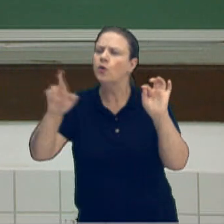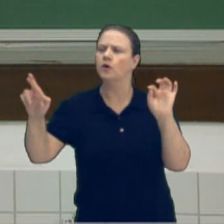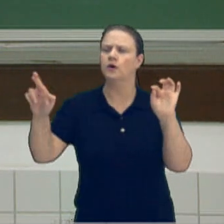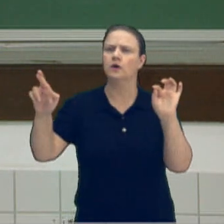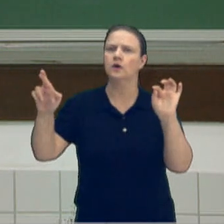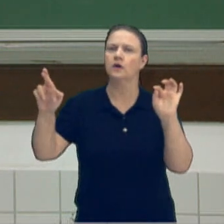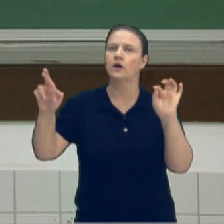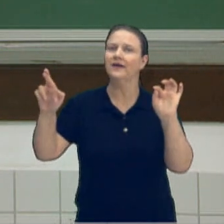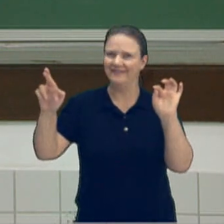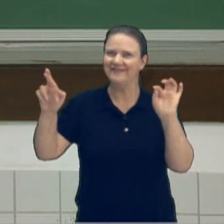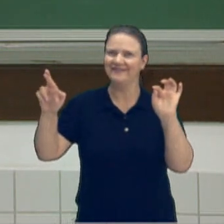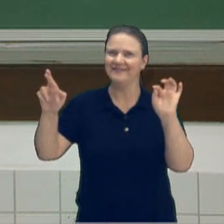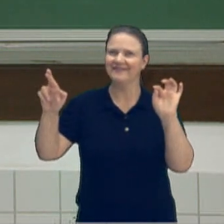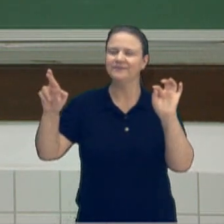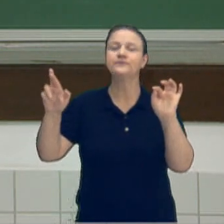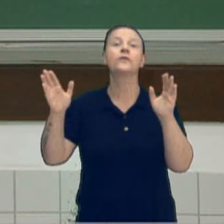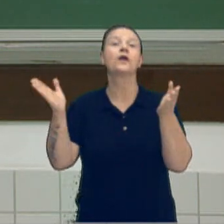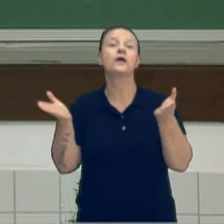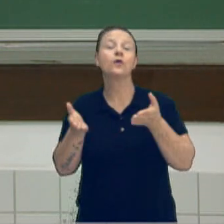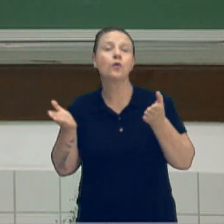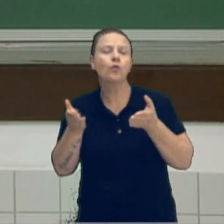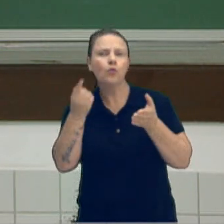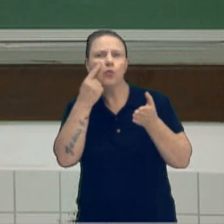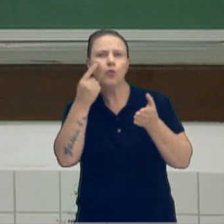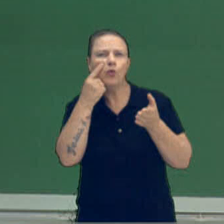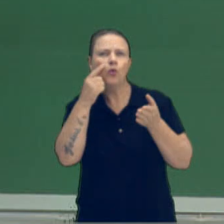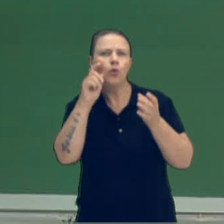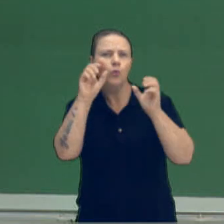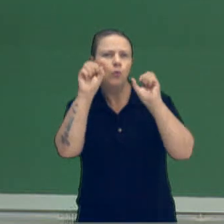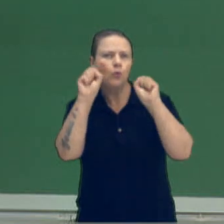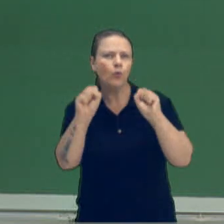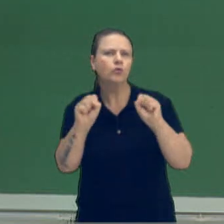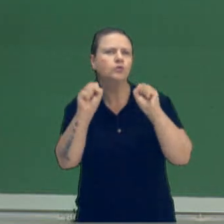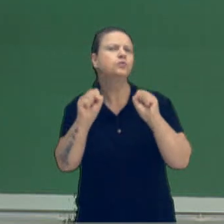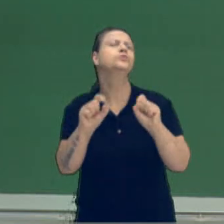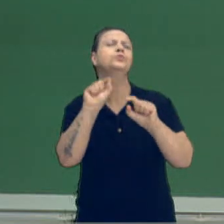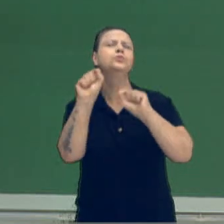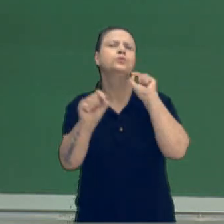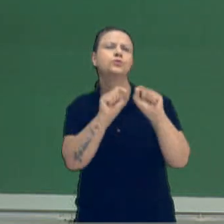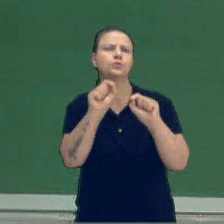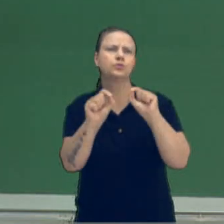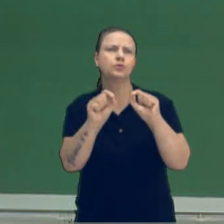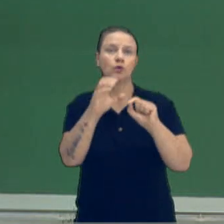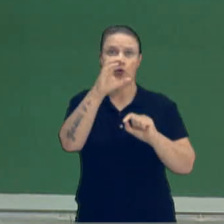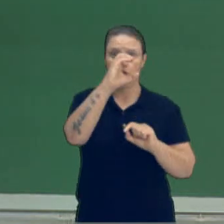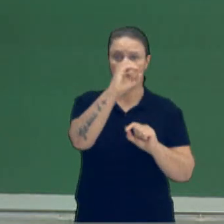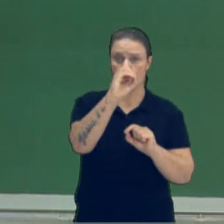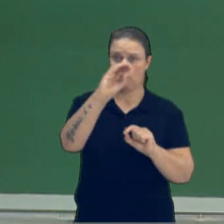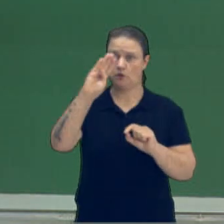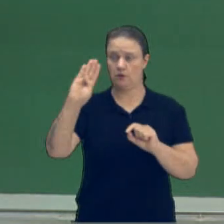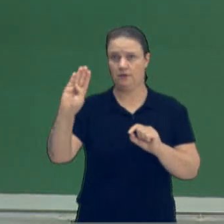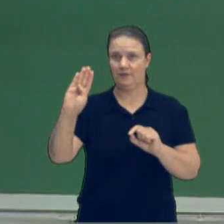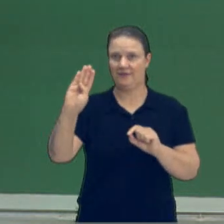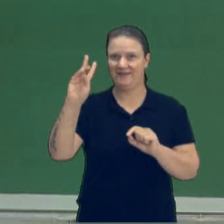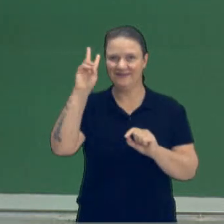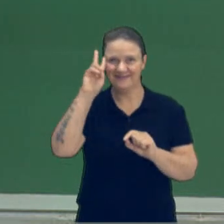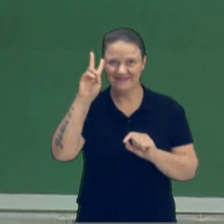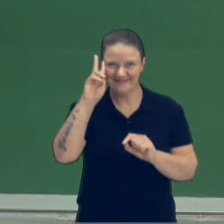até encostar na circunferência, tá? Então, aqui só podia ser o segmento formado por OB. Muito bem, para quem